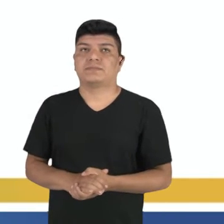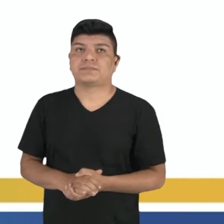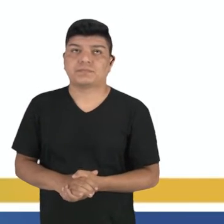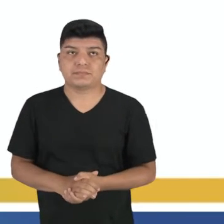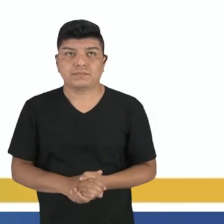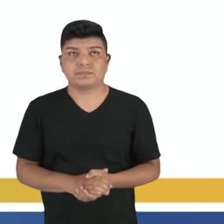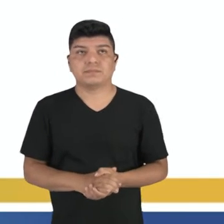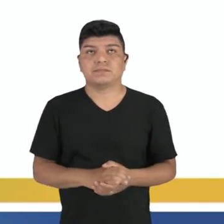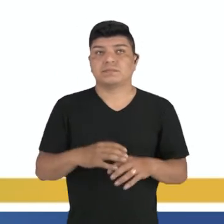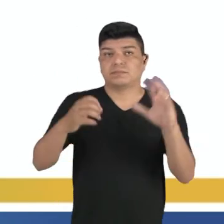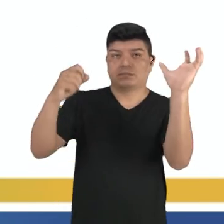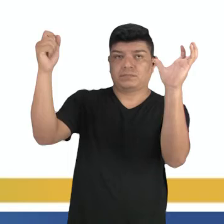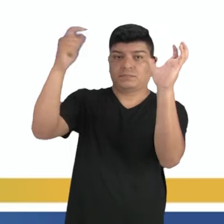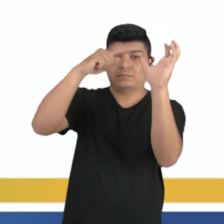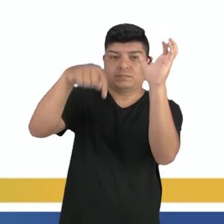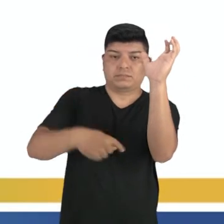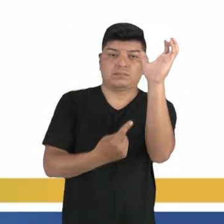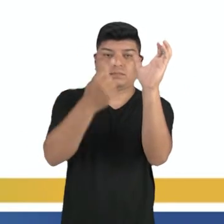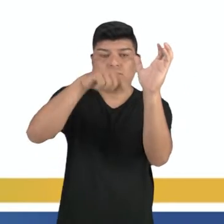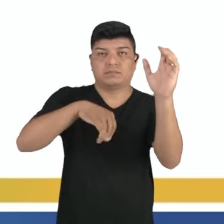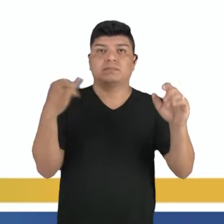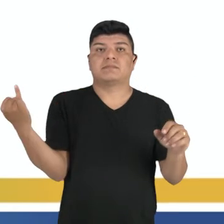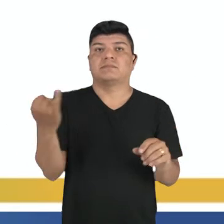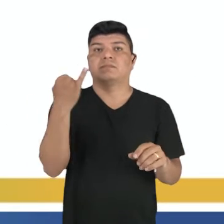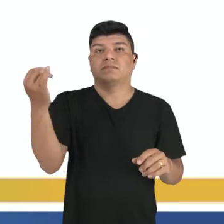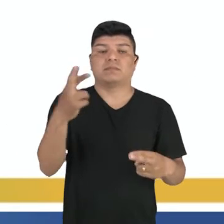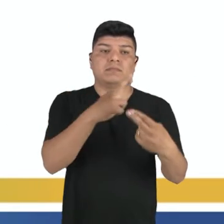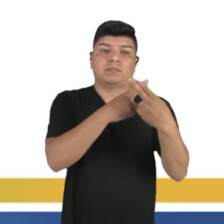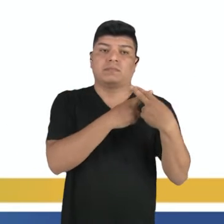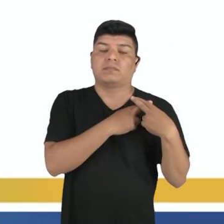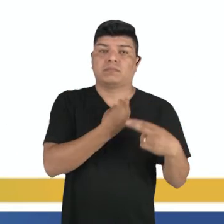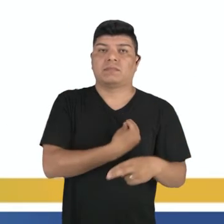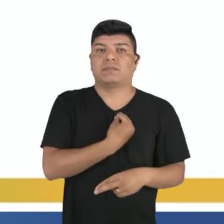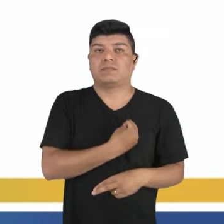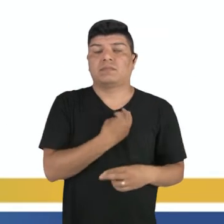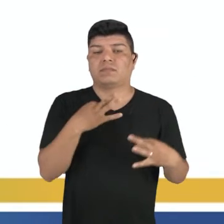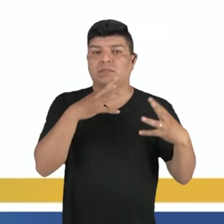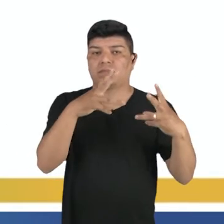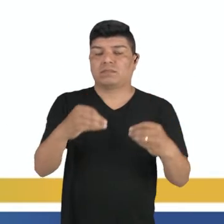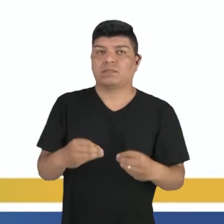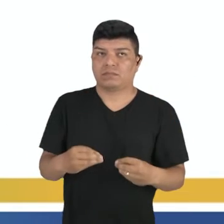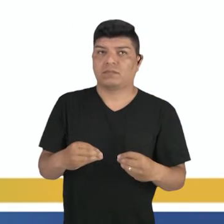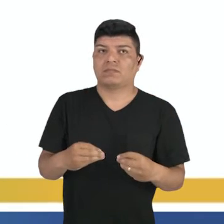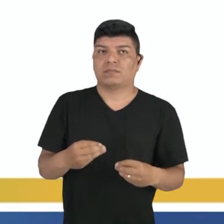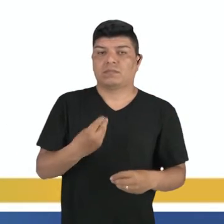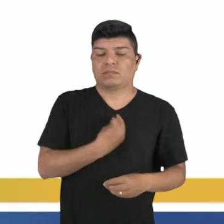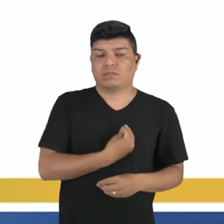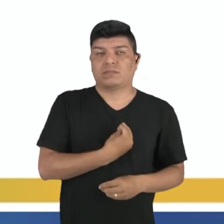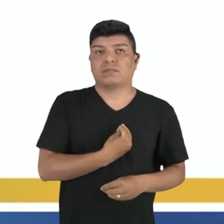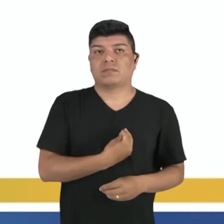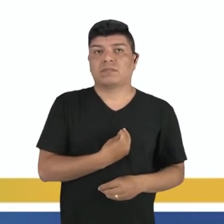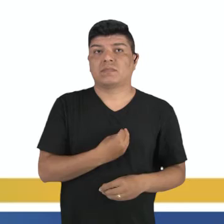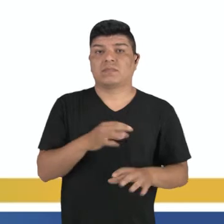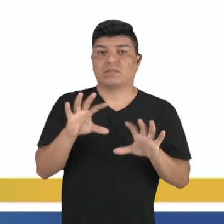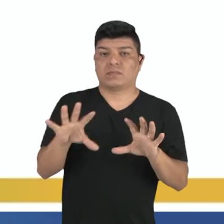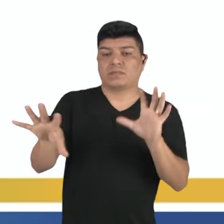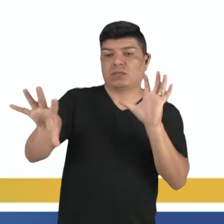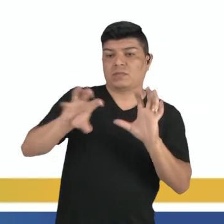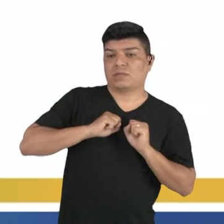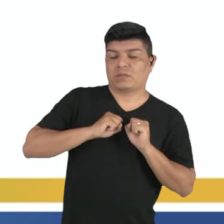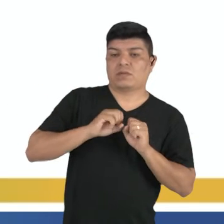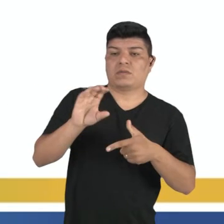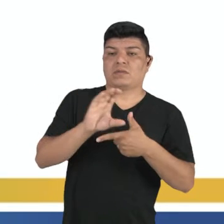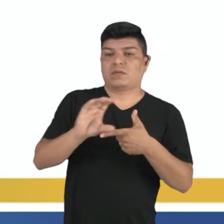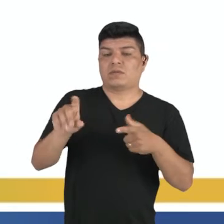E ai fotossíntese ela é muito importante porque ela é responsável para a sobrevivência de todos os todos os seres vivos uma vez que ela